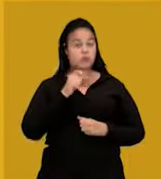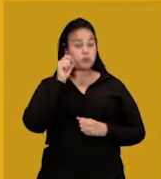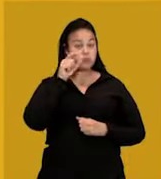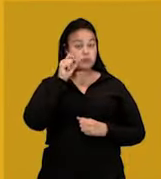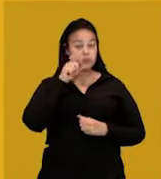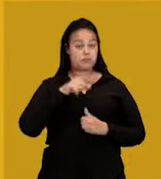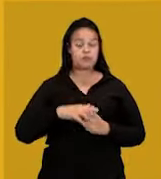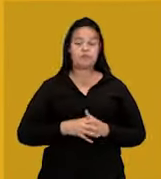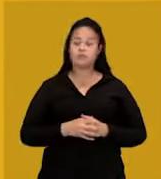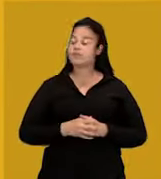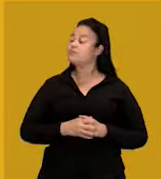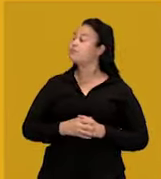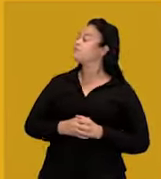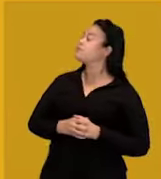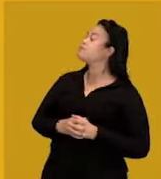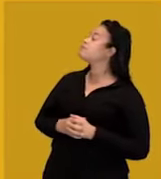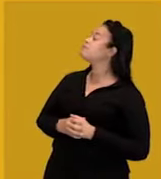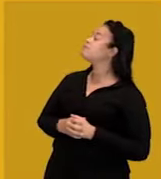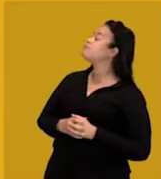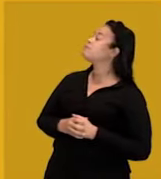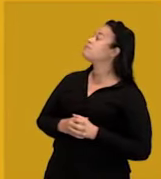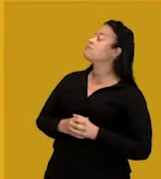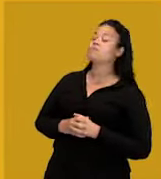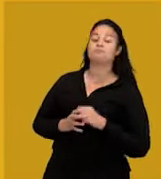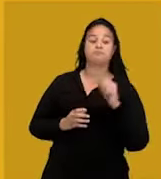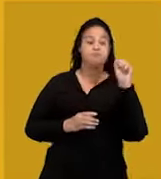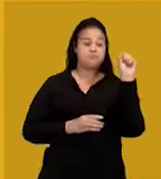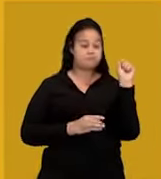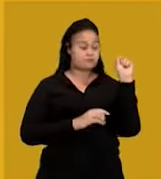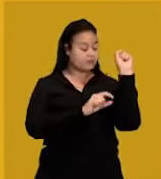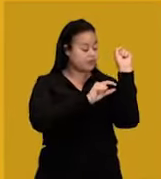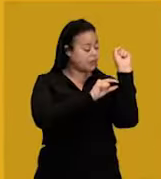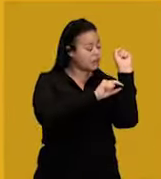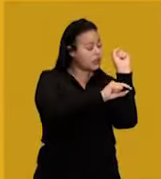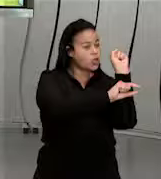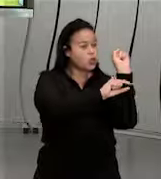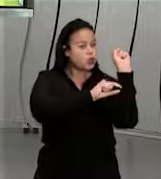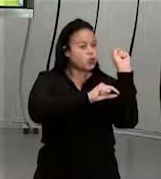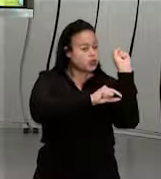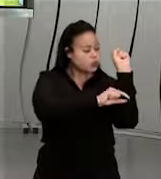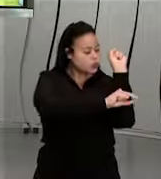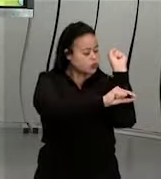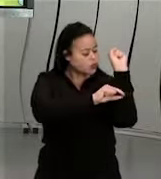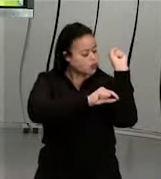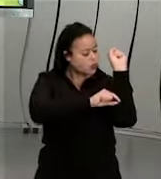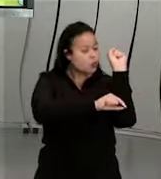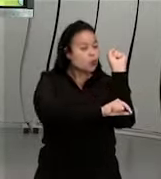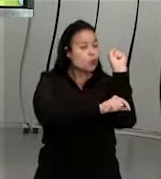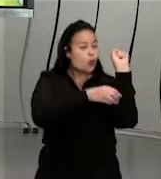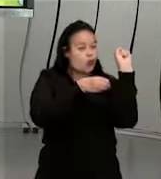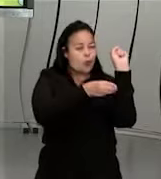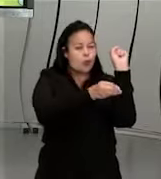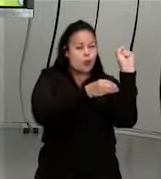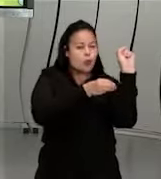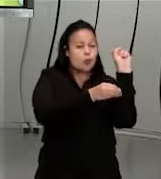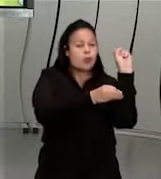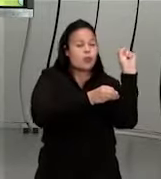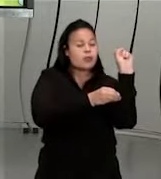Então, entre as vértebras, a presença da cartilagem na coluna